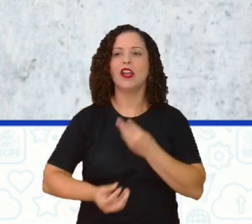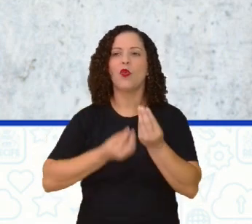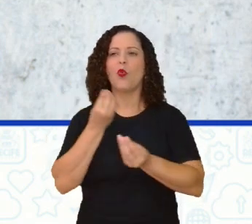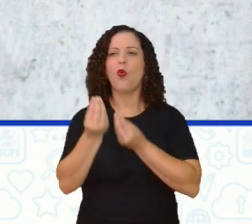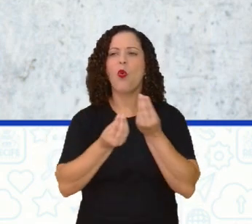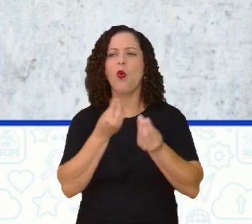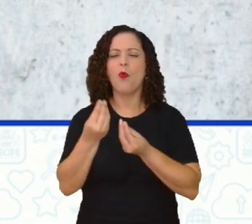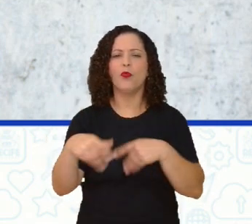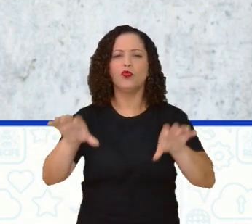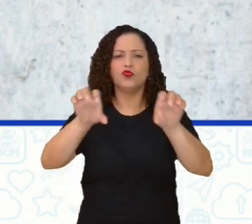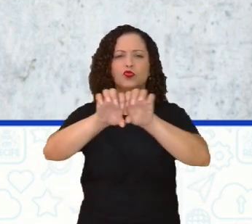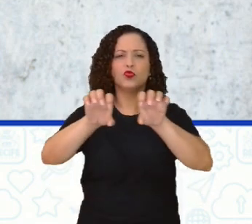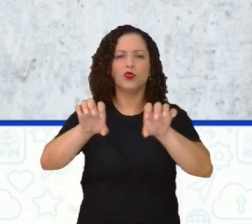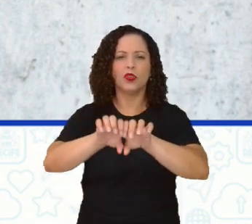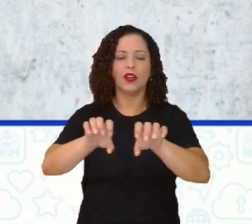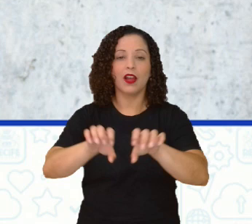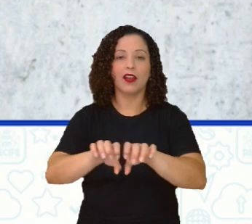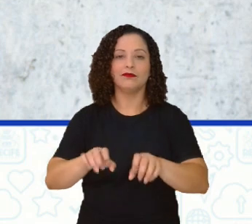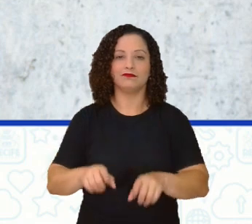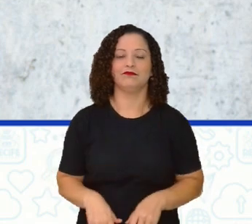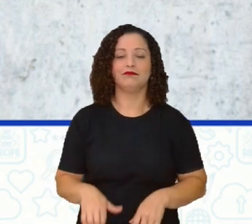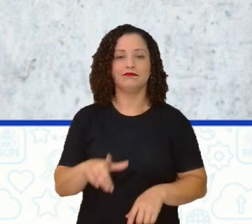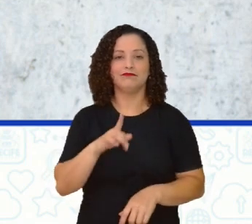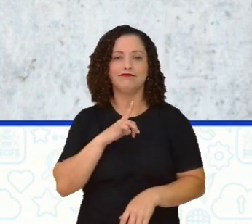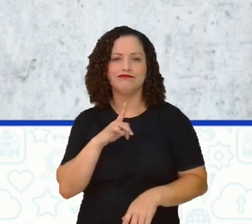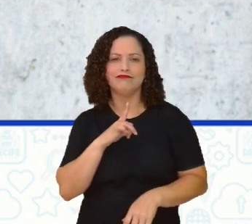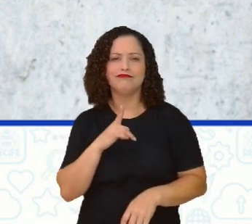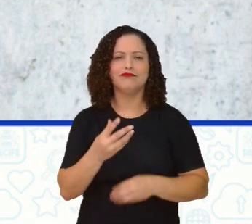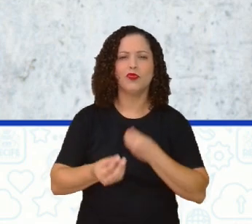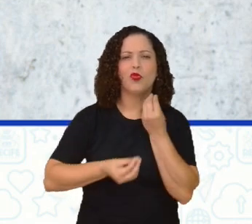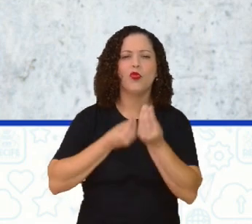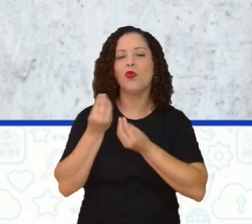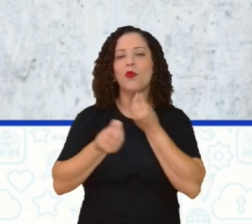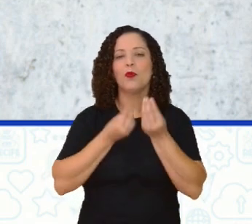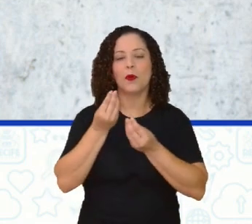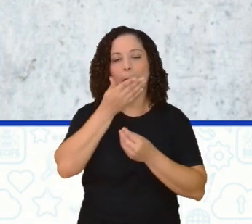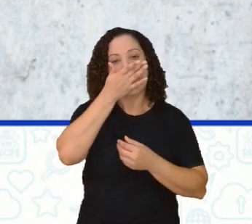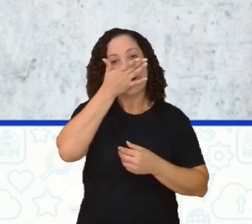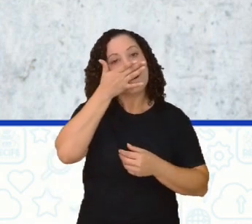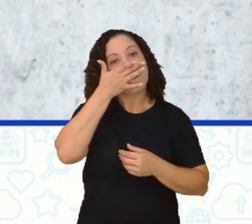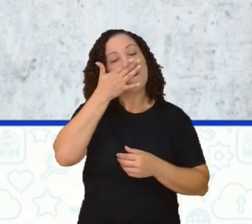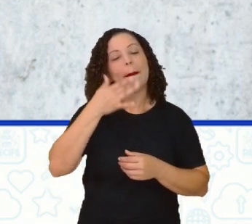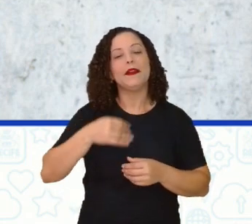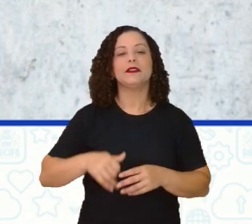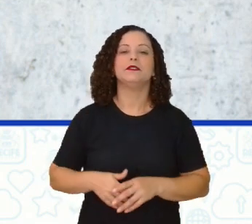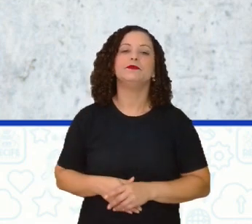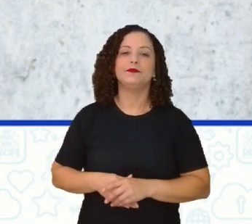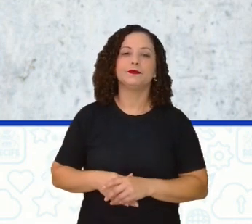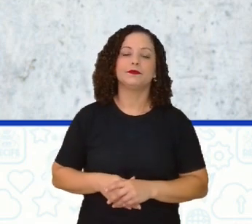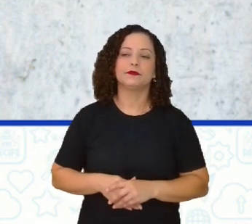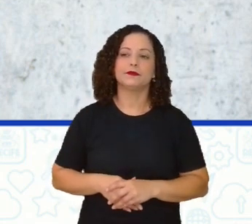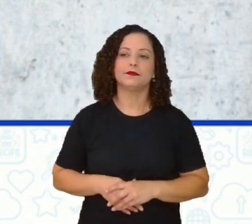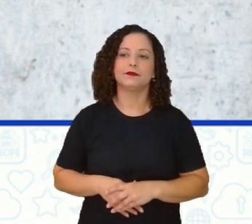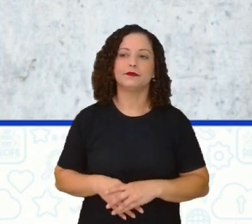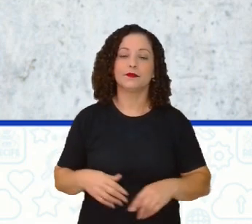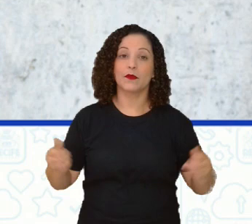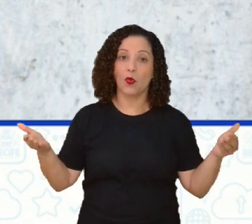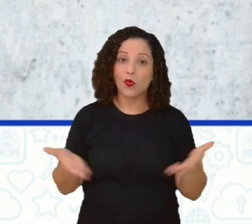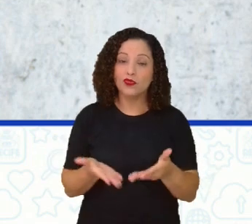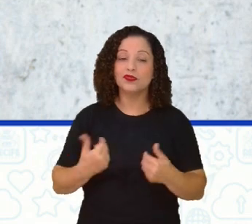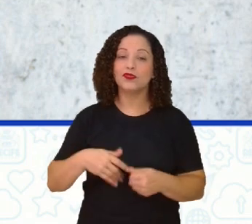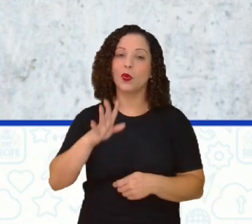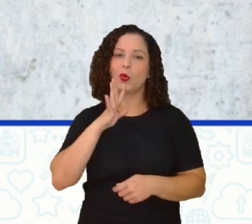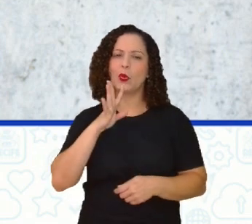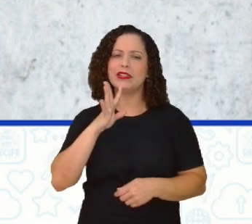estruturando orações com advérbio. E aí hoje estaremos revendo, não é? Esses advérbios, que estão o